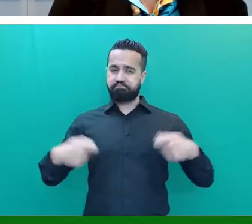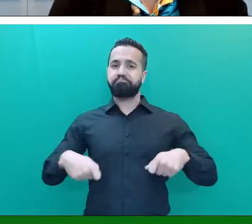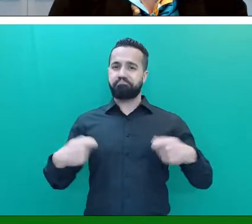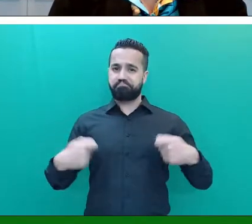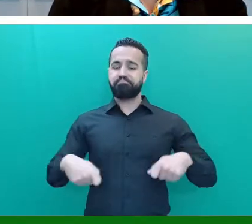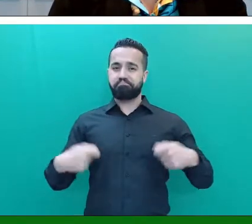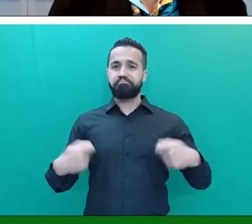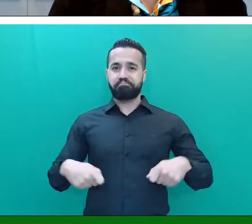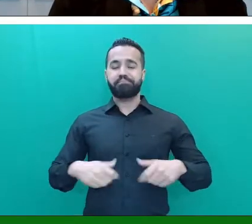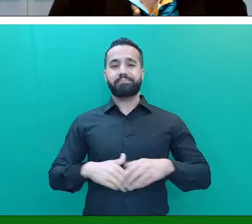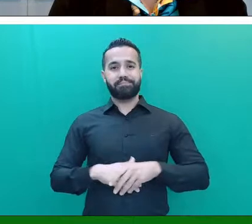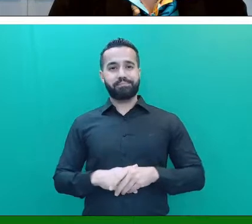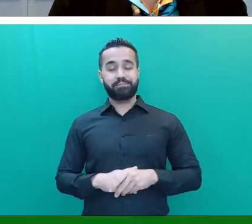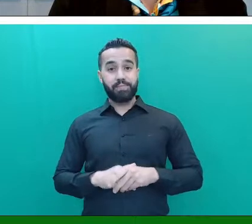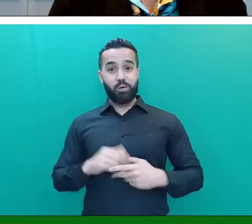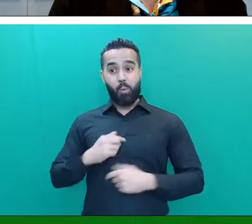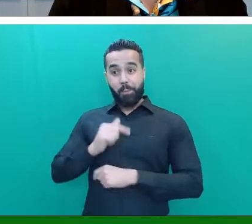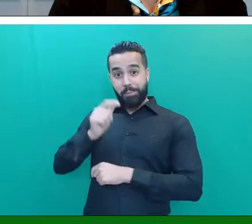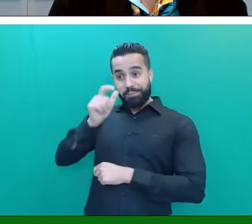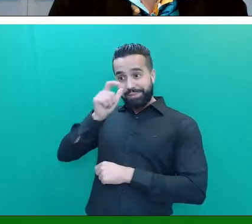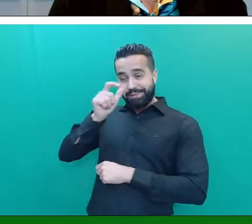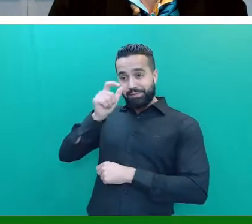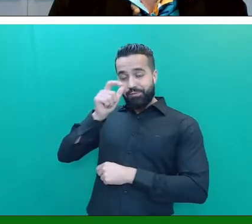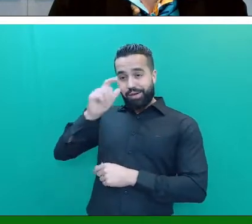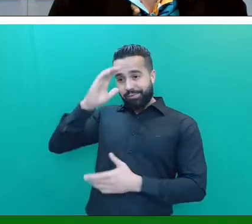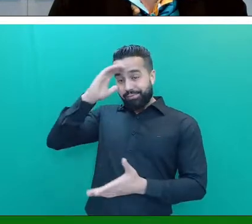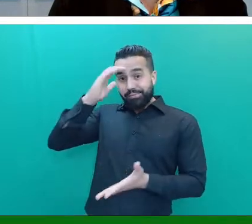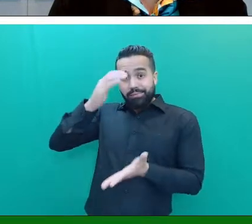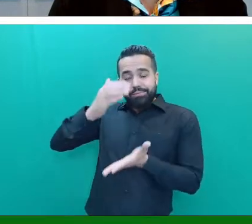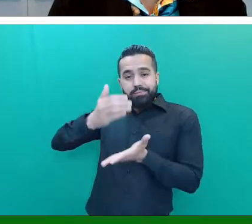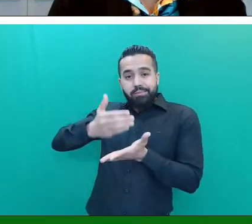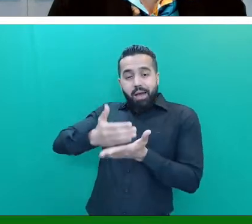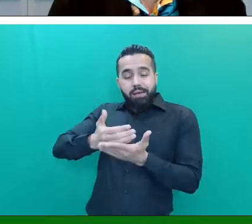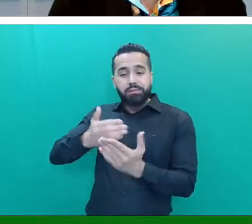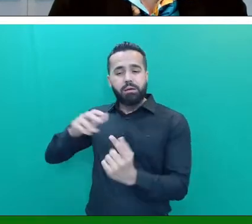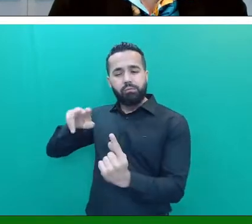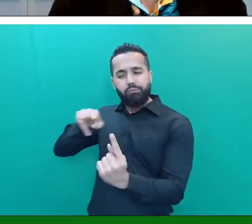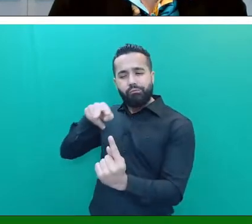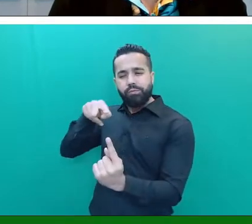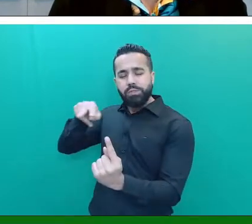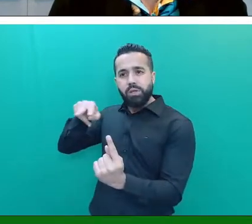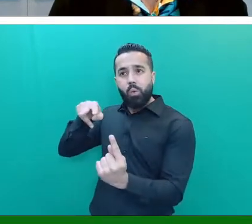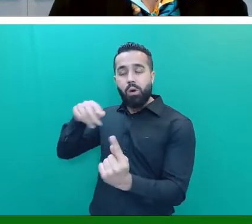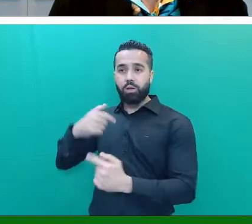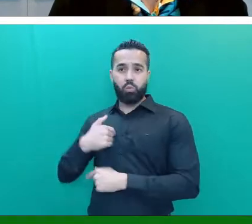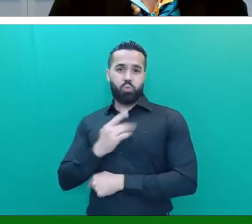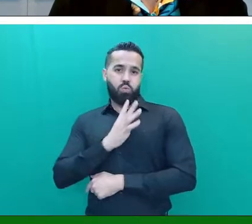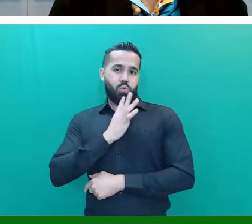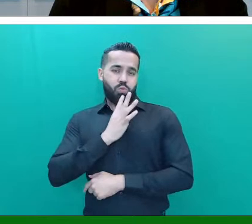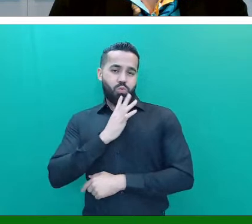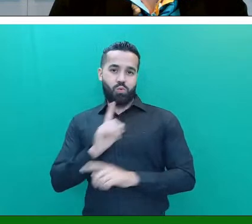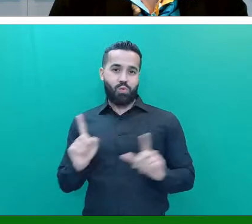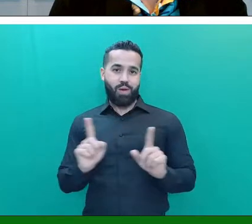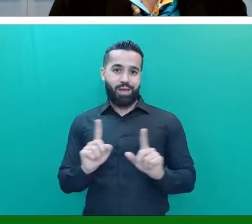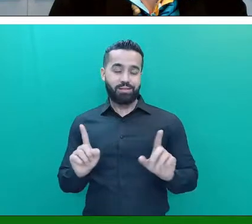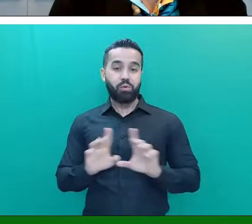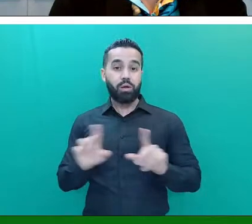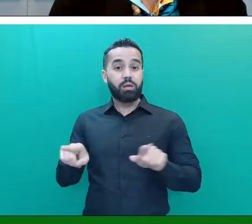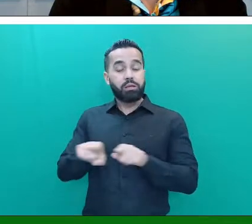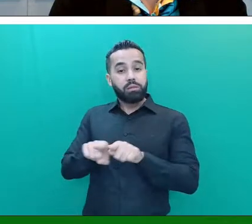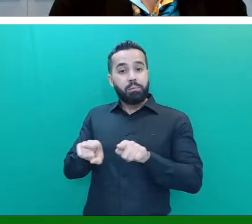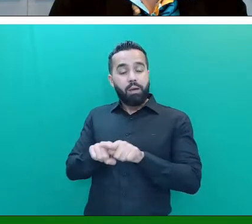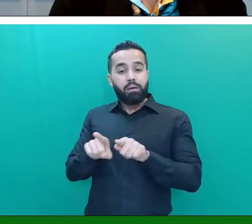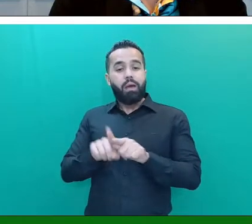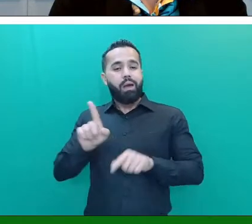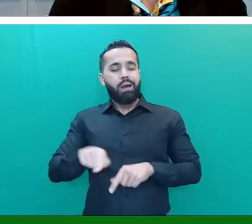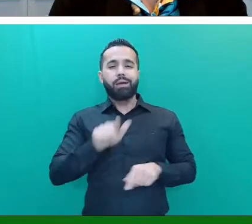eu observei essa tese a partir desse ângulo do não conhecedor e da figura e do indivíduo